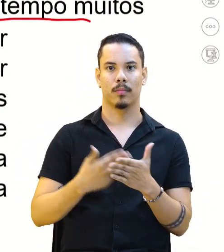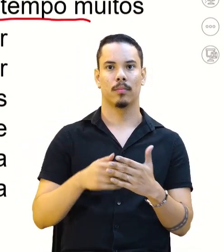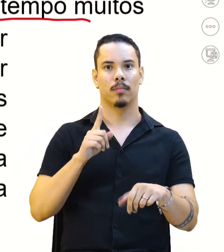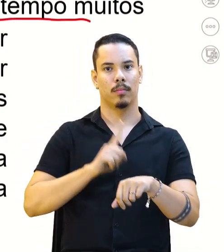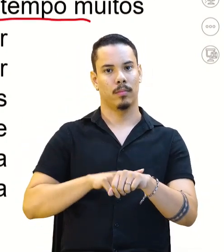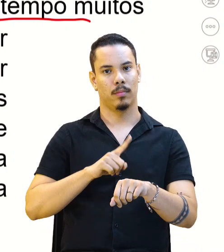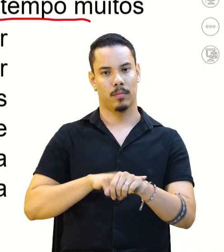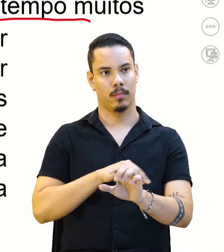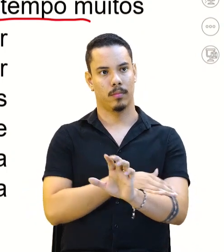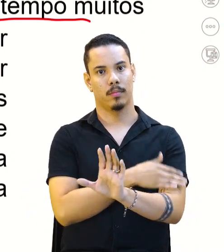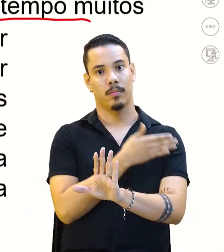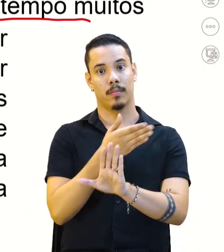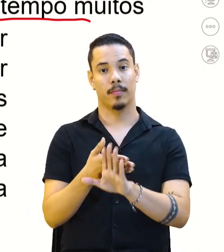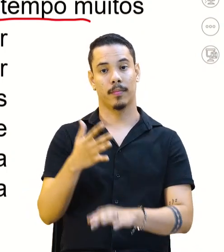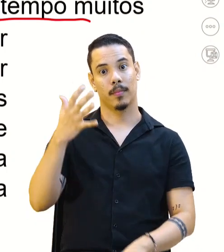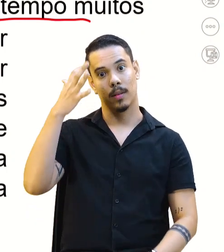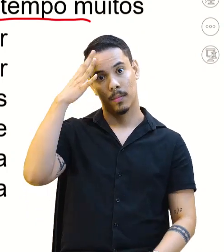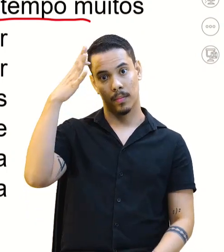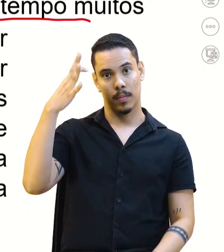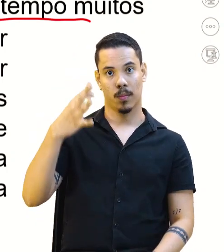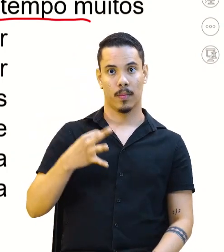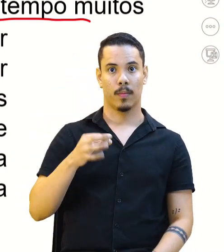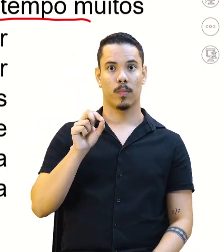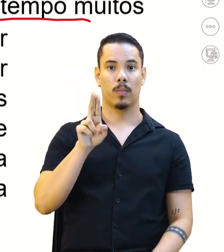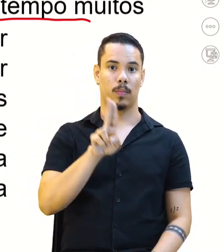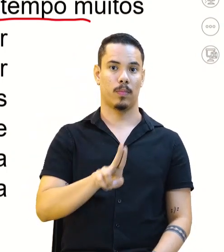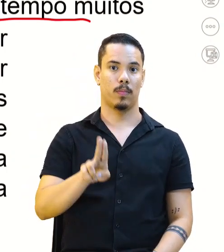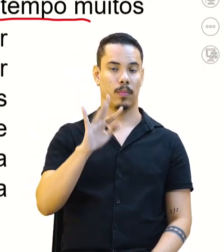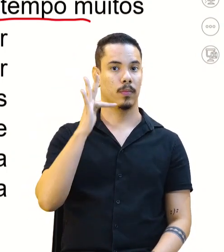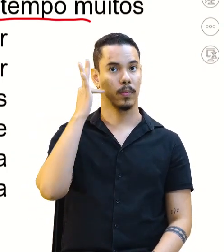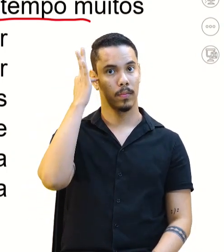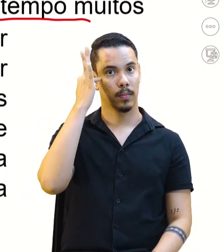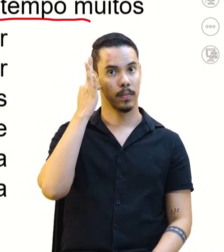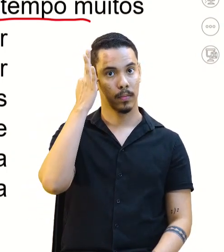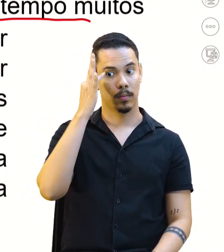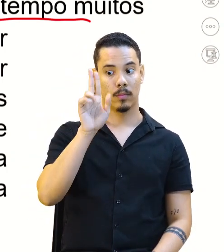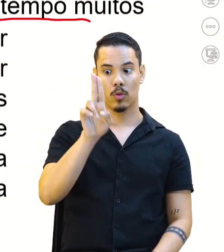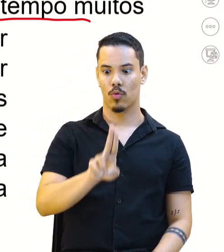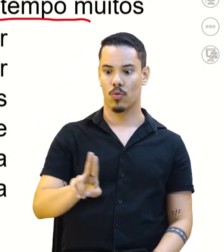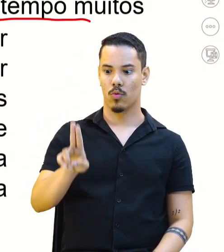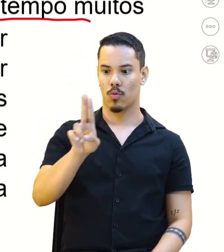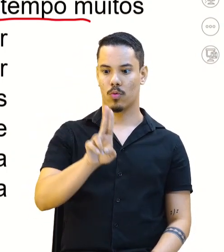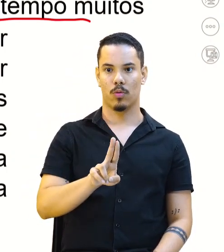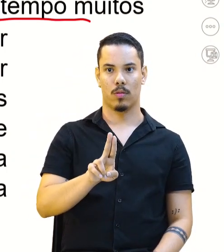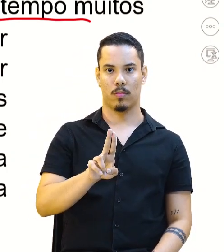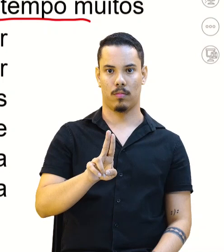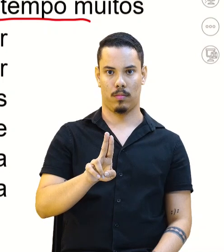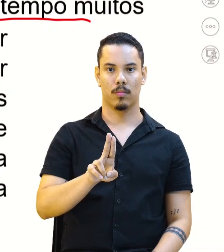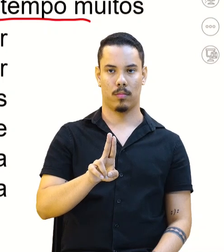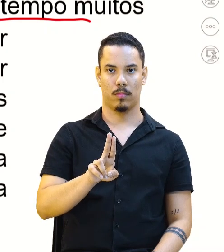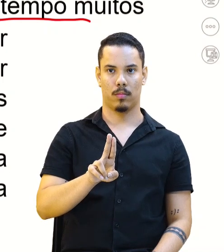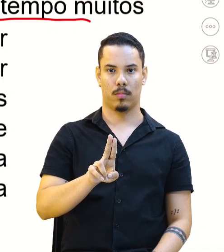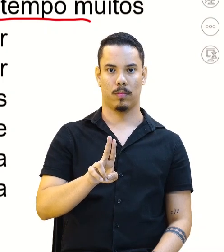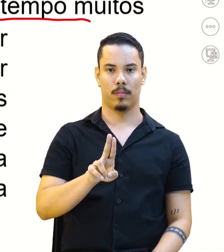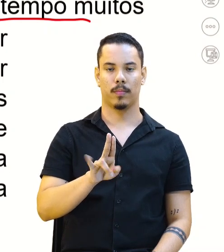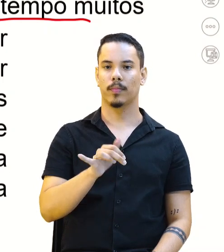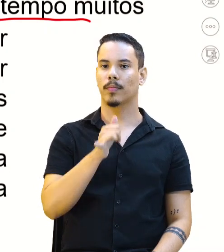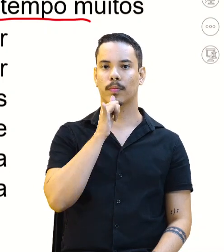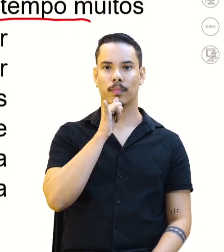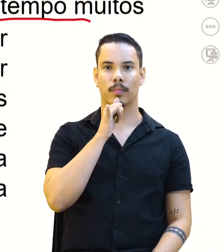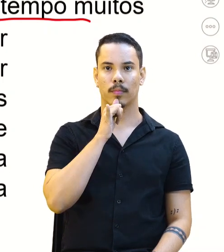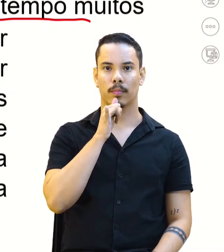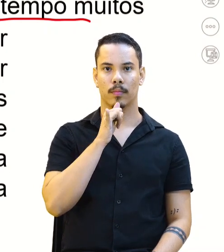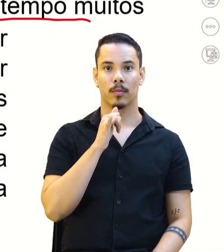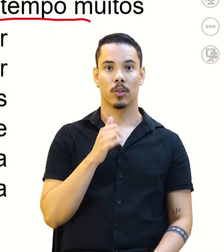ao longo do tempo, pensamentos sobre a utilidade da filosofia, gente. Não é isso do senso comum, tá? Por exemplo, para Platão,